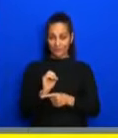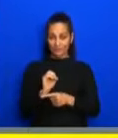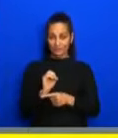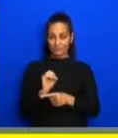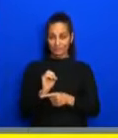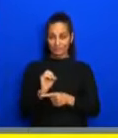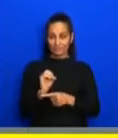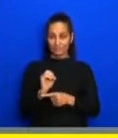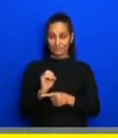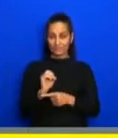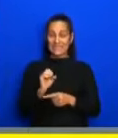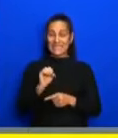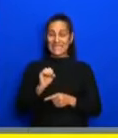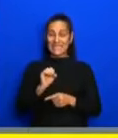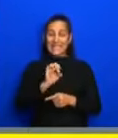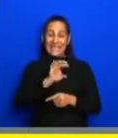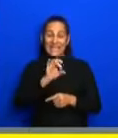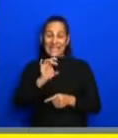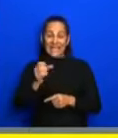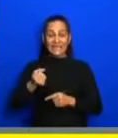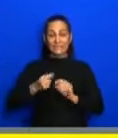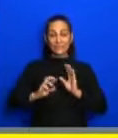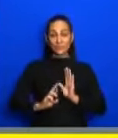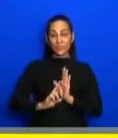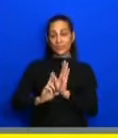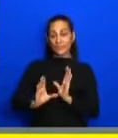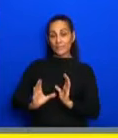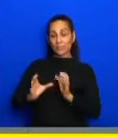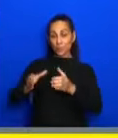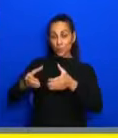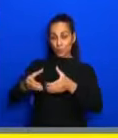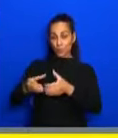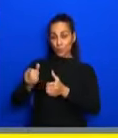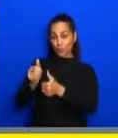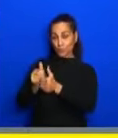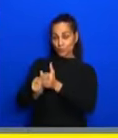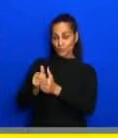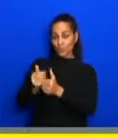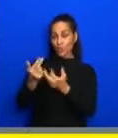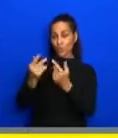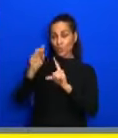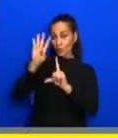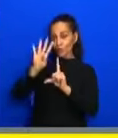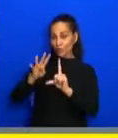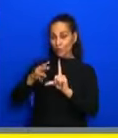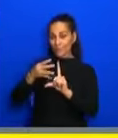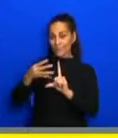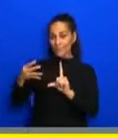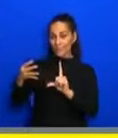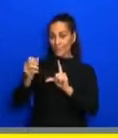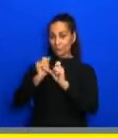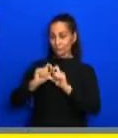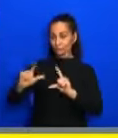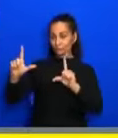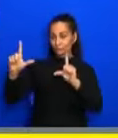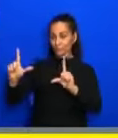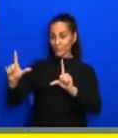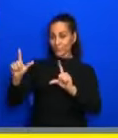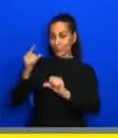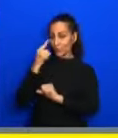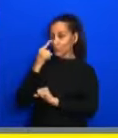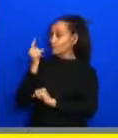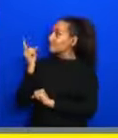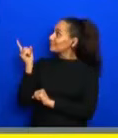80, sendo que cada número corresponde a um time de futebol, conforme a tabela de times exposta no nosso telão de